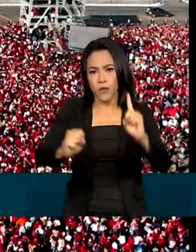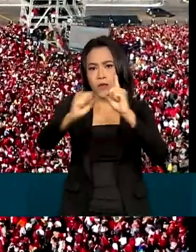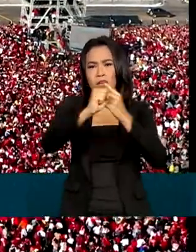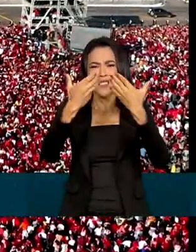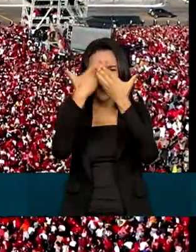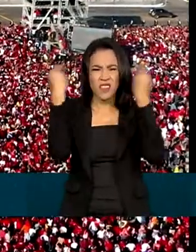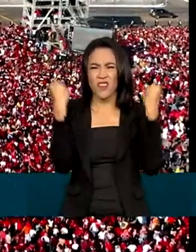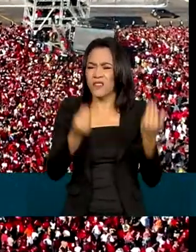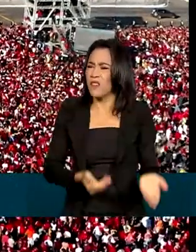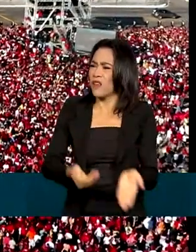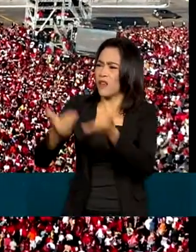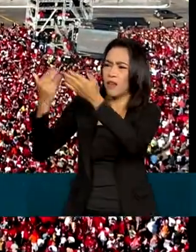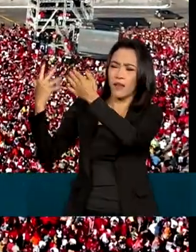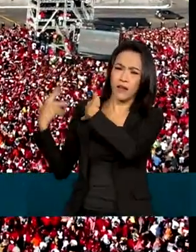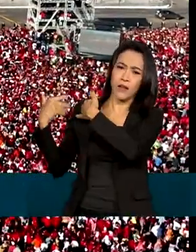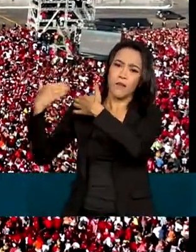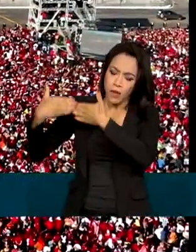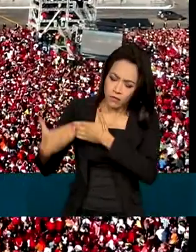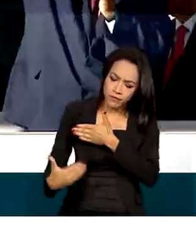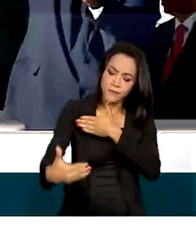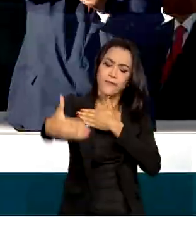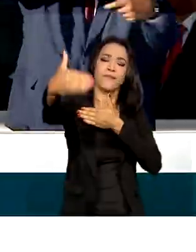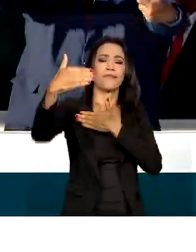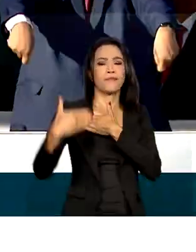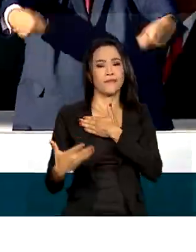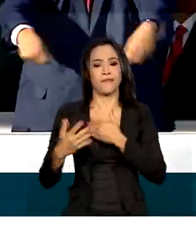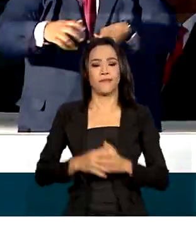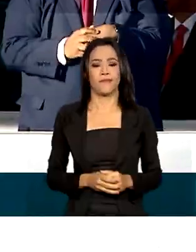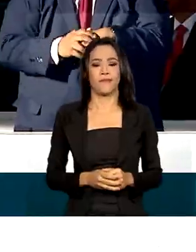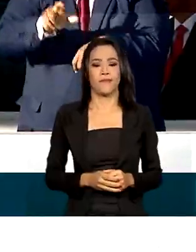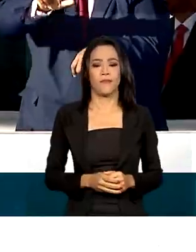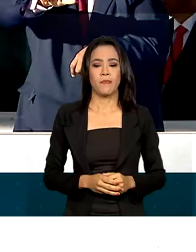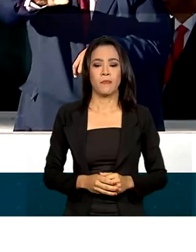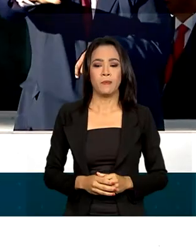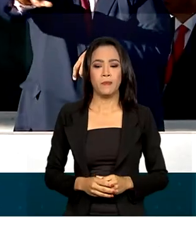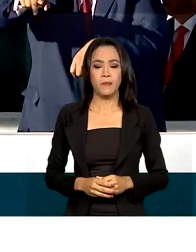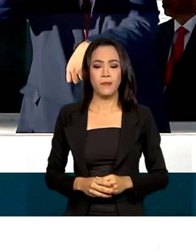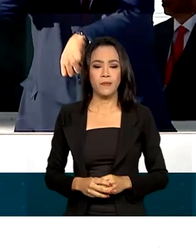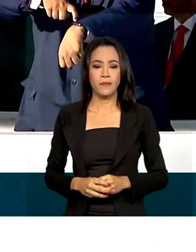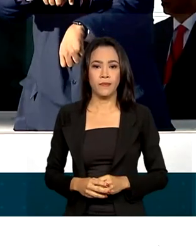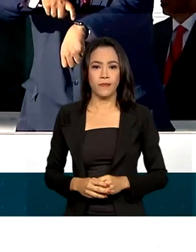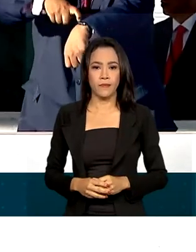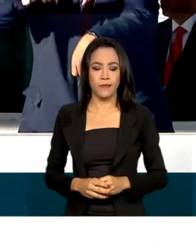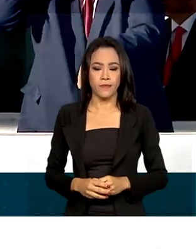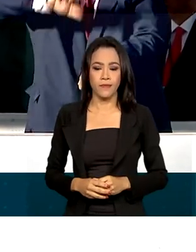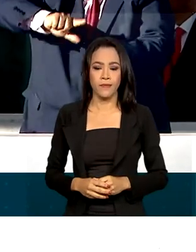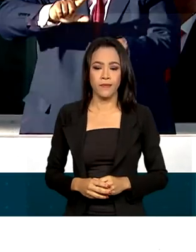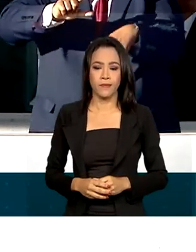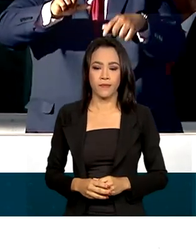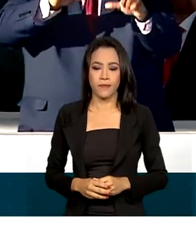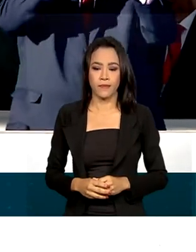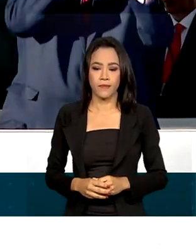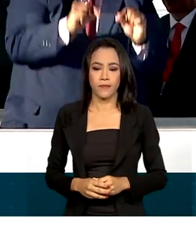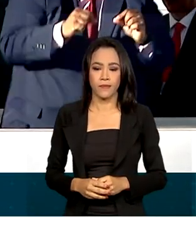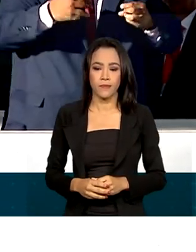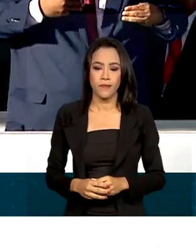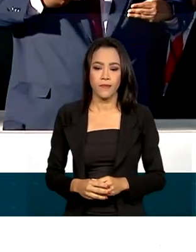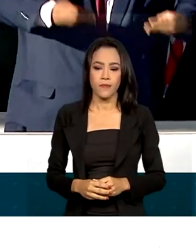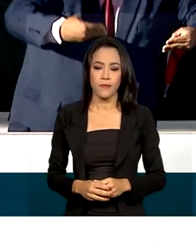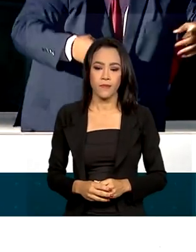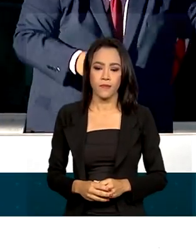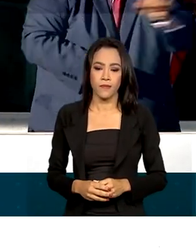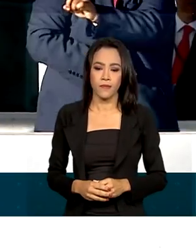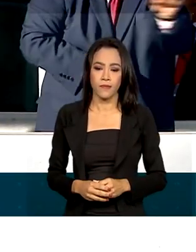as diferenças para reconstruir o país. Não é hora para ressentimentos estéreis. Agora é hora